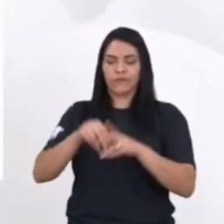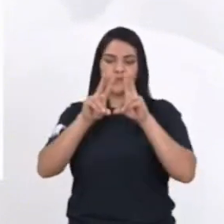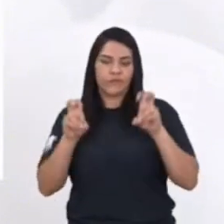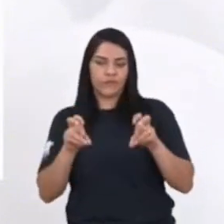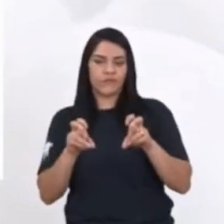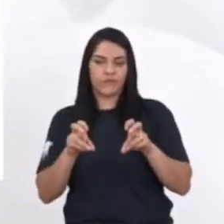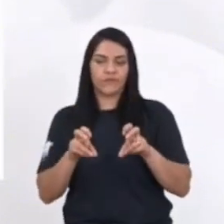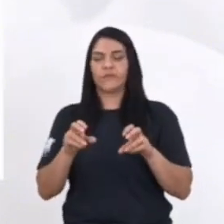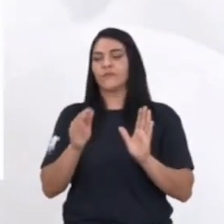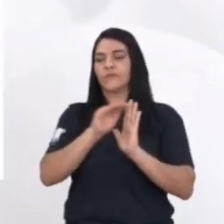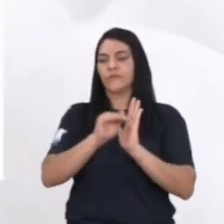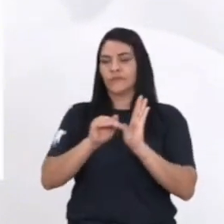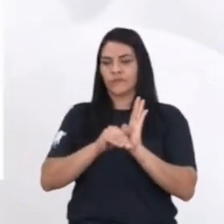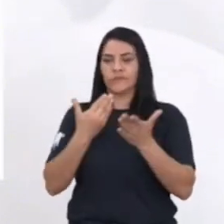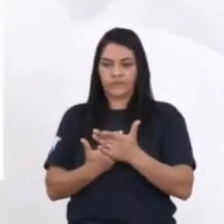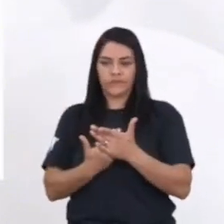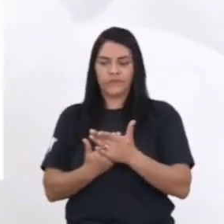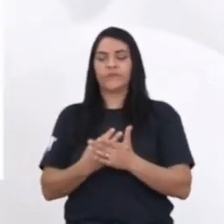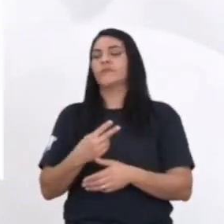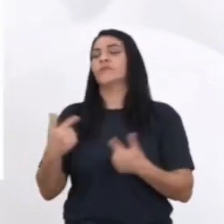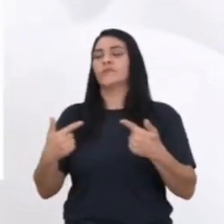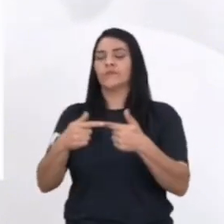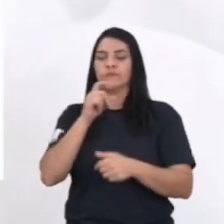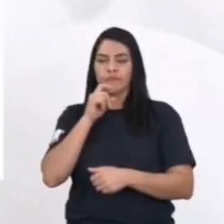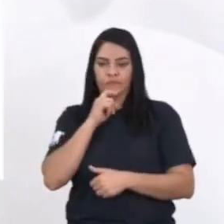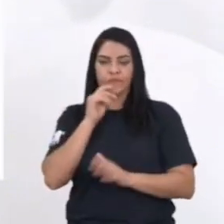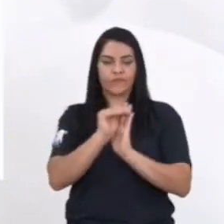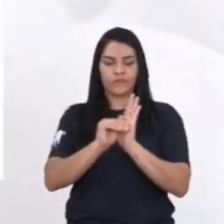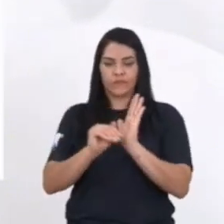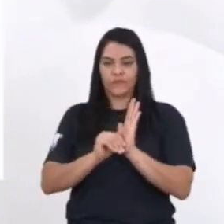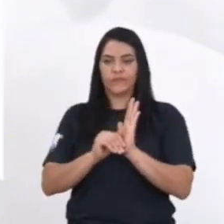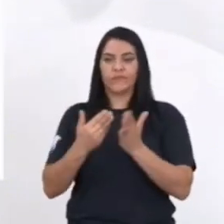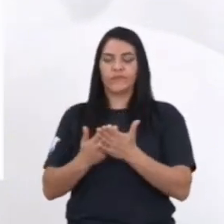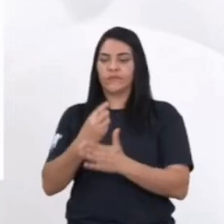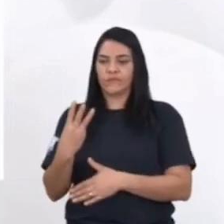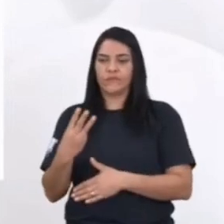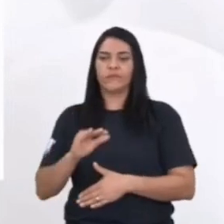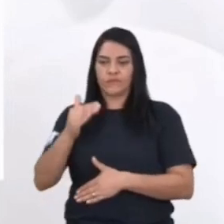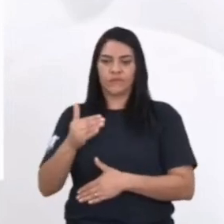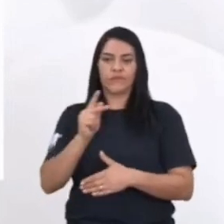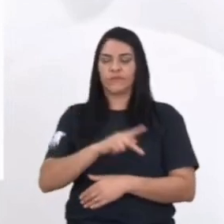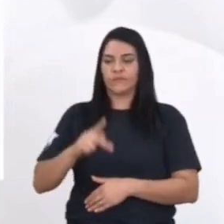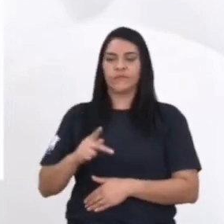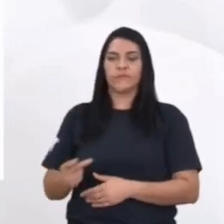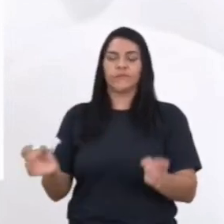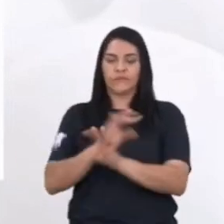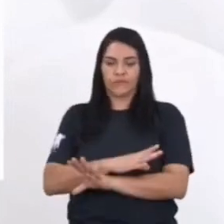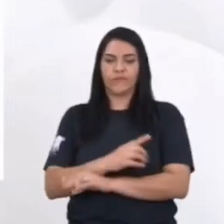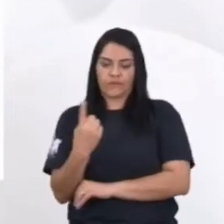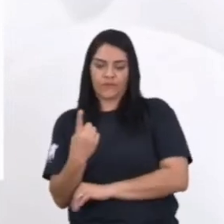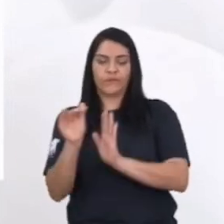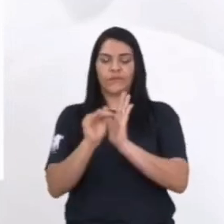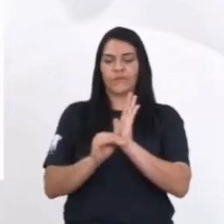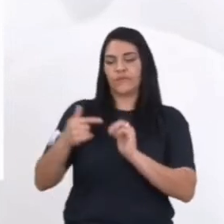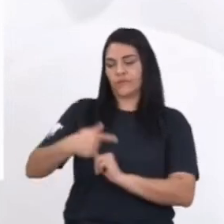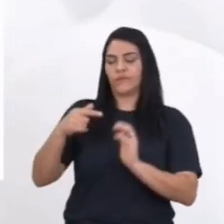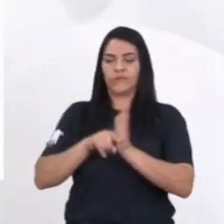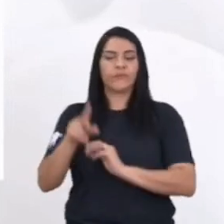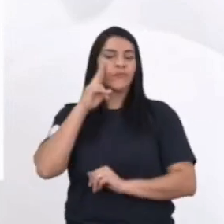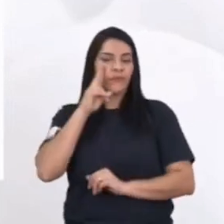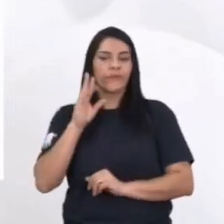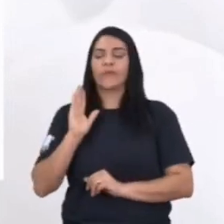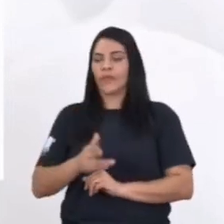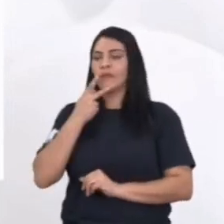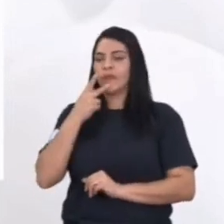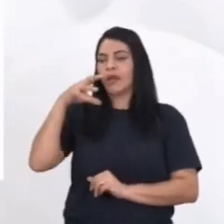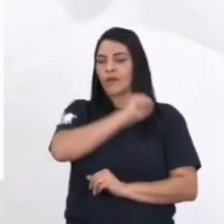mais ter tarefa na aula 1 de Guerra Fria, tarefa na aula 2 de Guerra Fria, tarefa na aula 3 de Guerra Fria. Sim, quando o professor finalizar o tópico da Guerra Fria, o aluno tem uma tarefa com 7 questões. Lembrando que esse eu